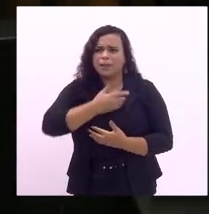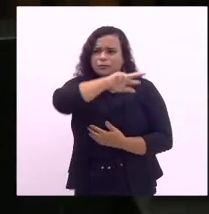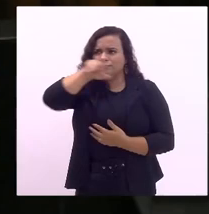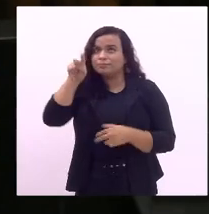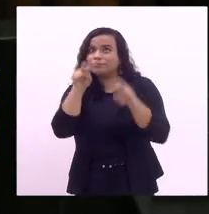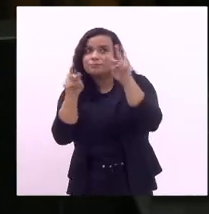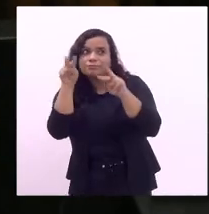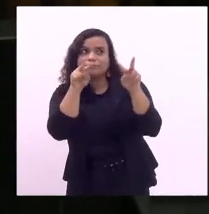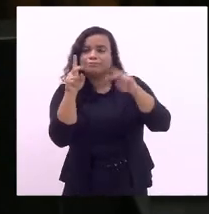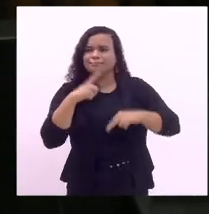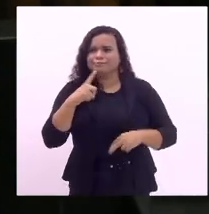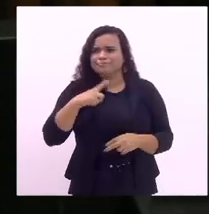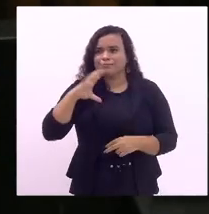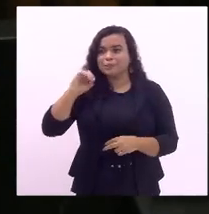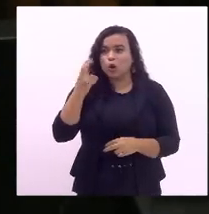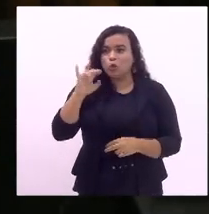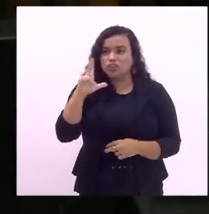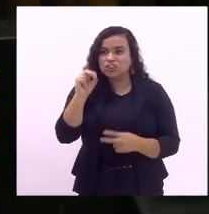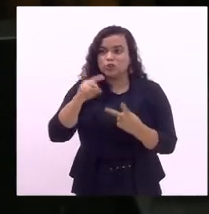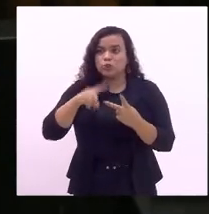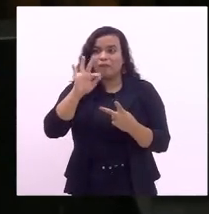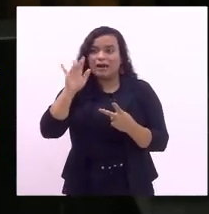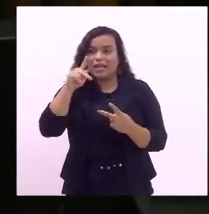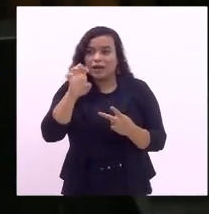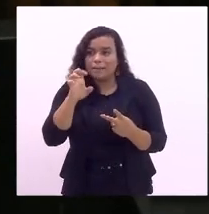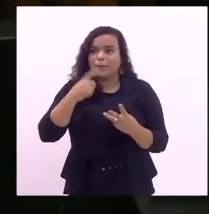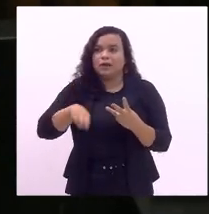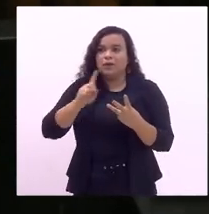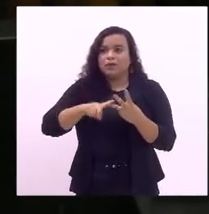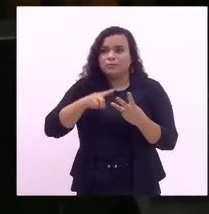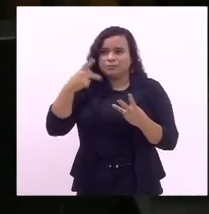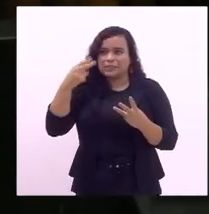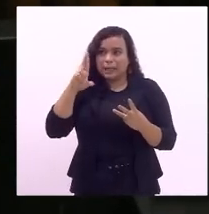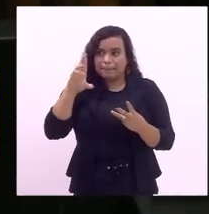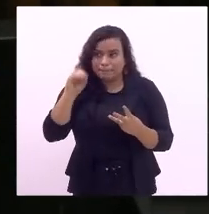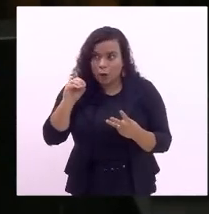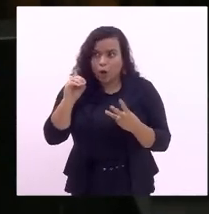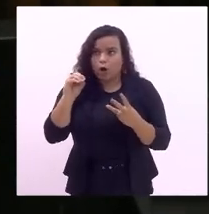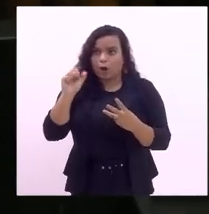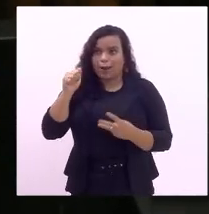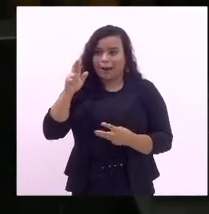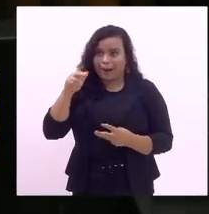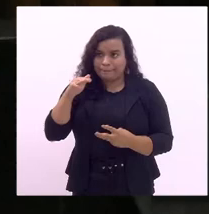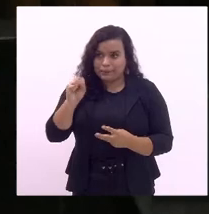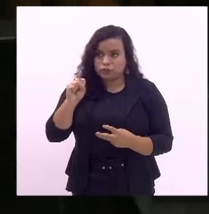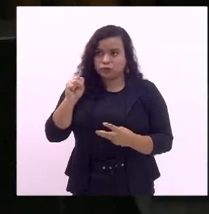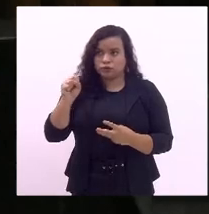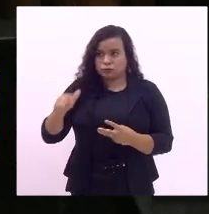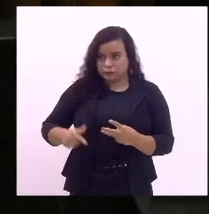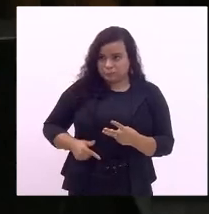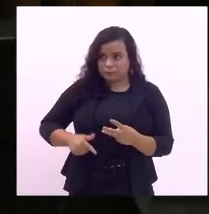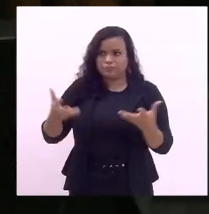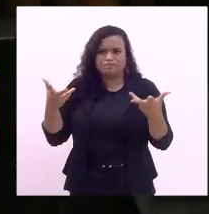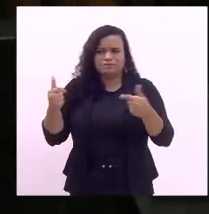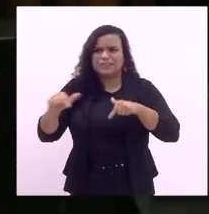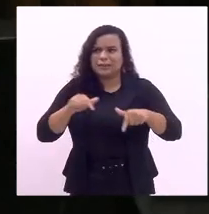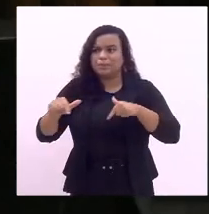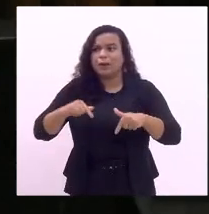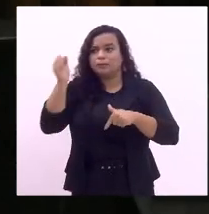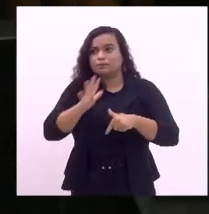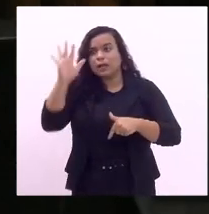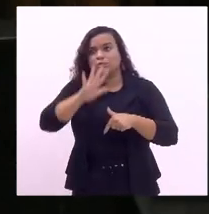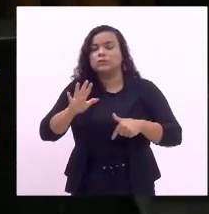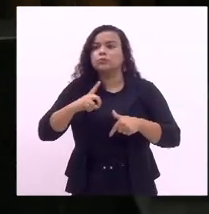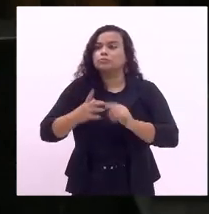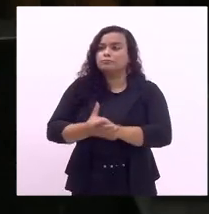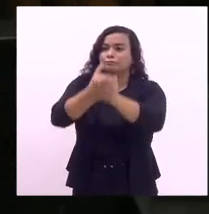vejo, Coutinho, Felipe, todo Pro Armas, pelo brilhante trabalho que faz Brasil afora. Quero